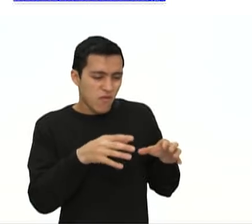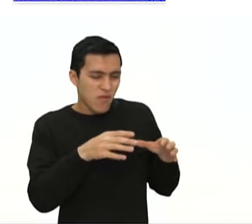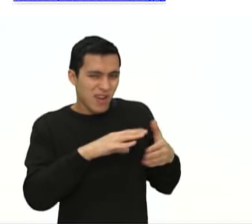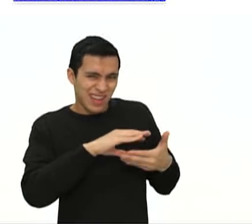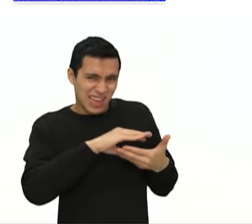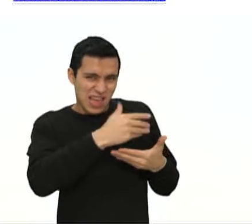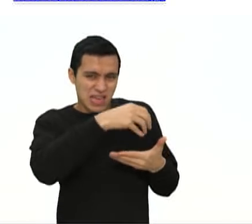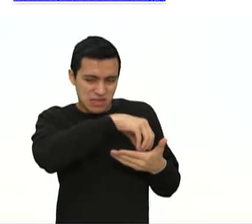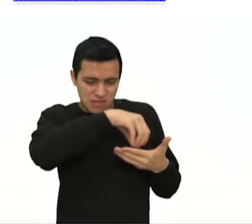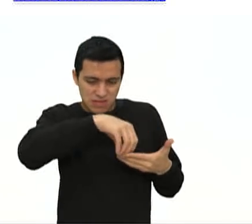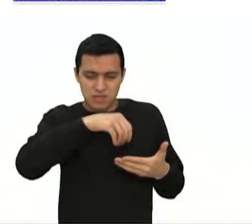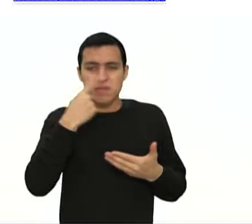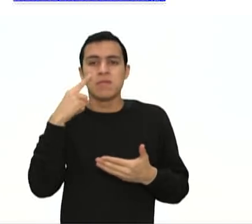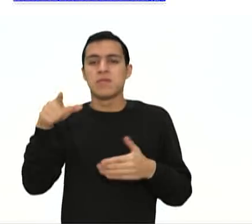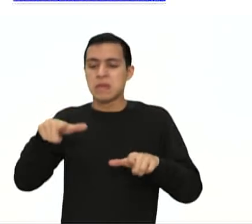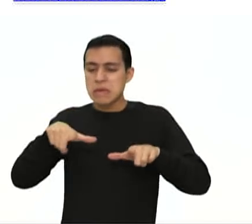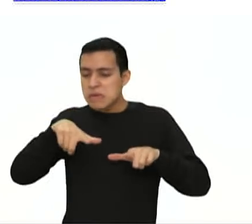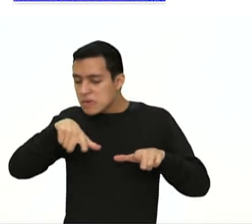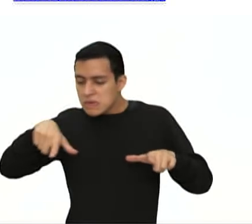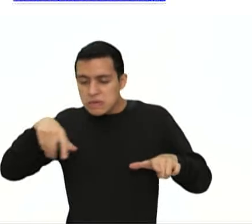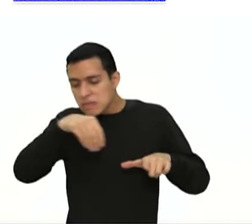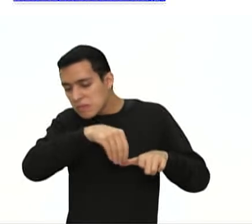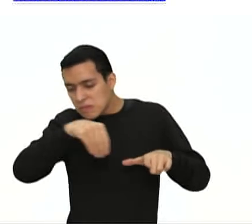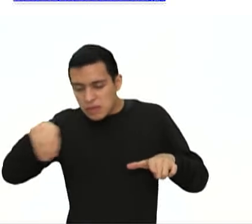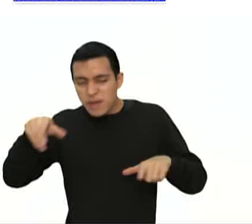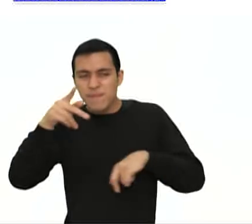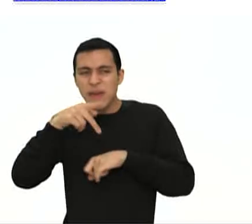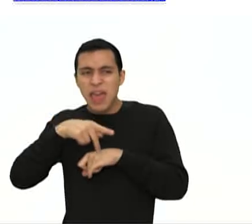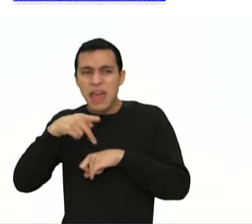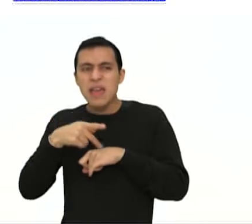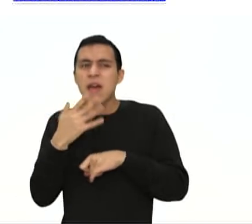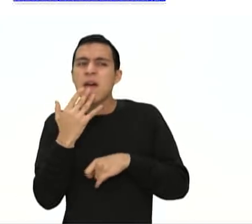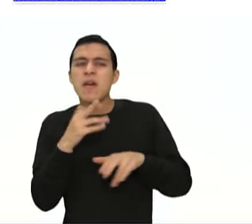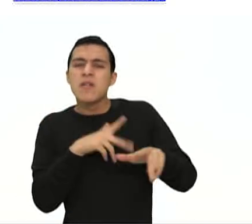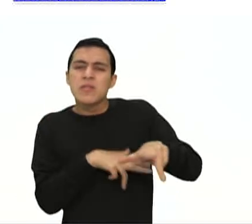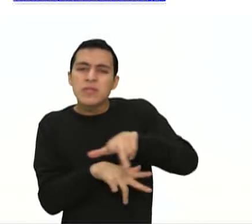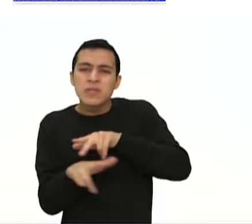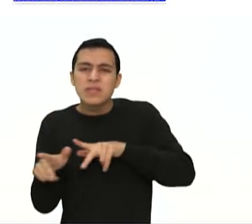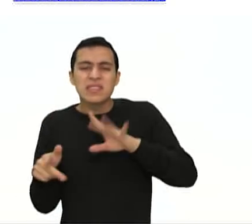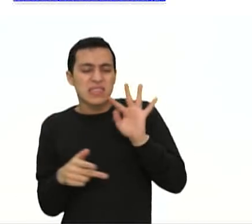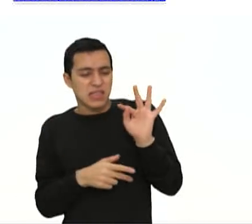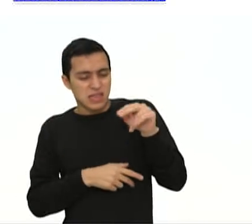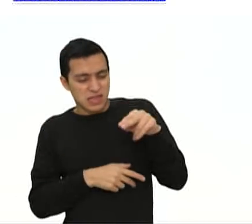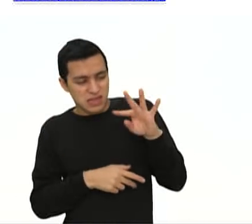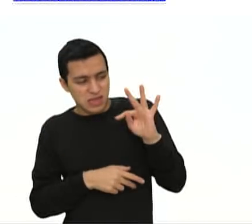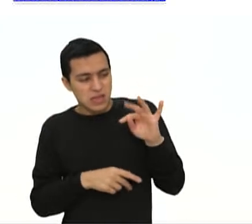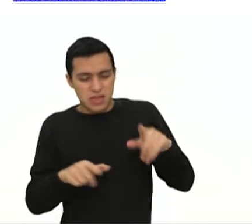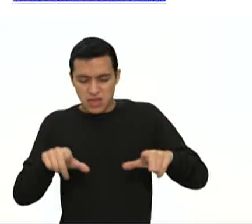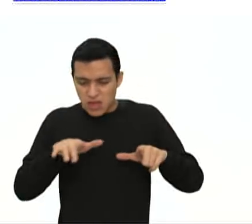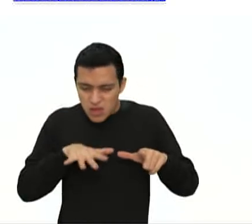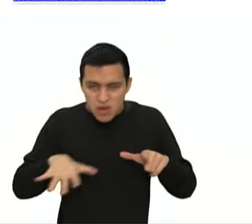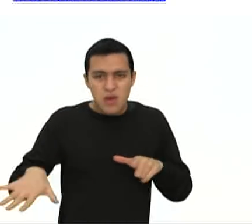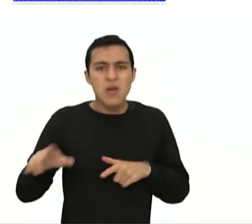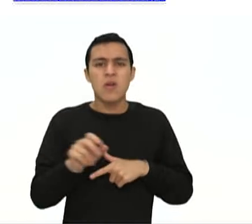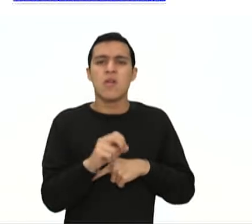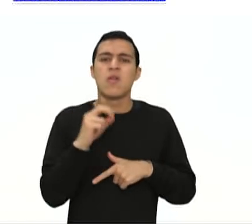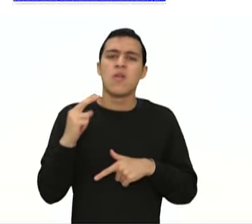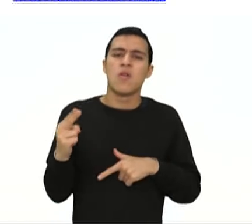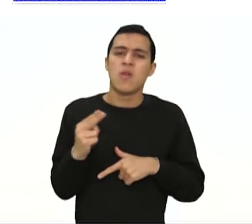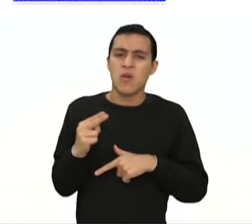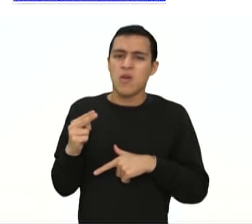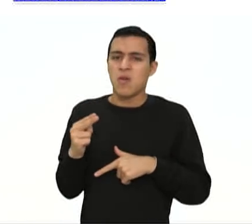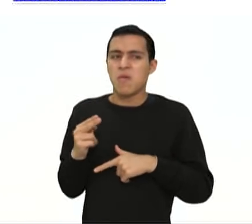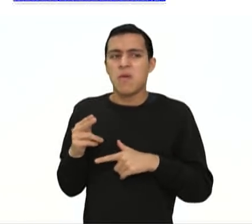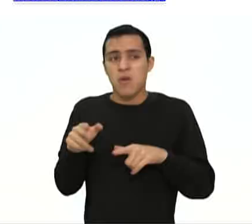feita numa superfície reta com pedrinhas. Então eles usaram as cores diferentes, em TNT, no chão ou numa folha